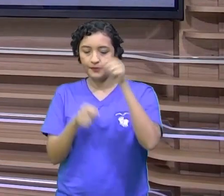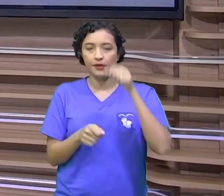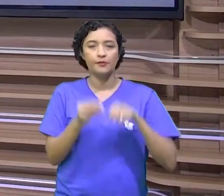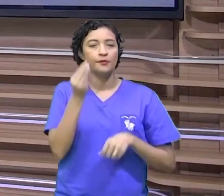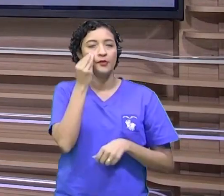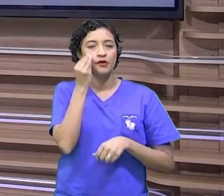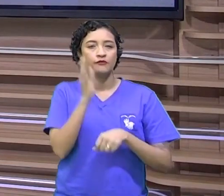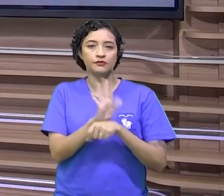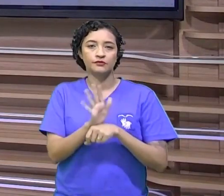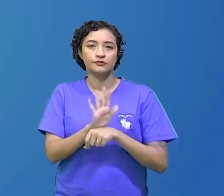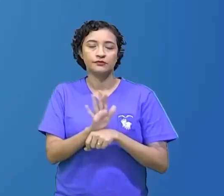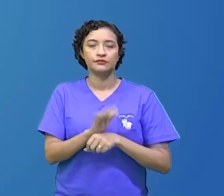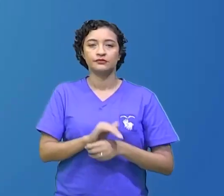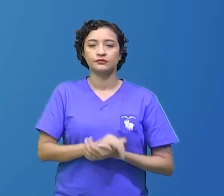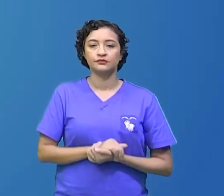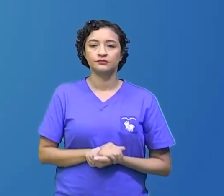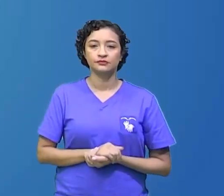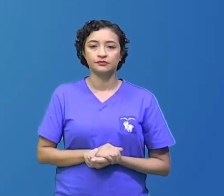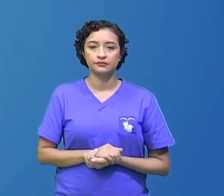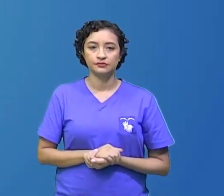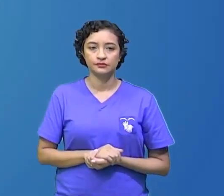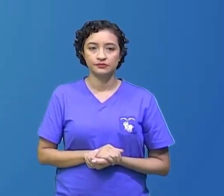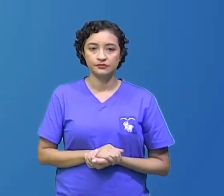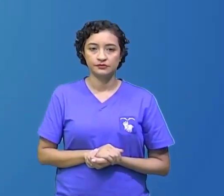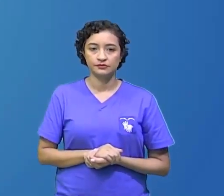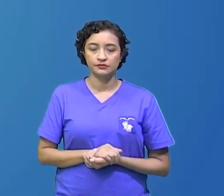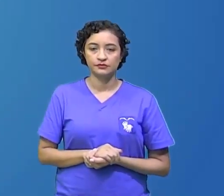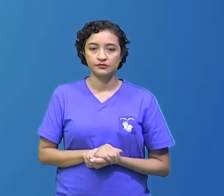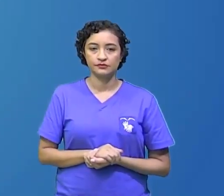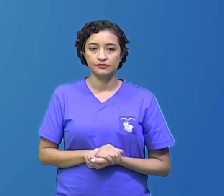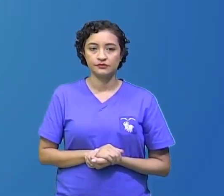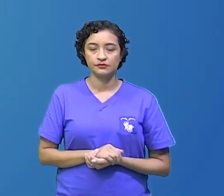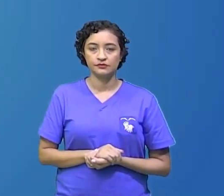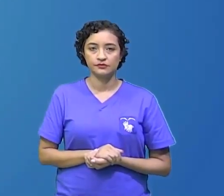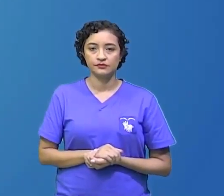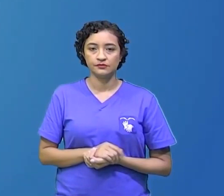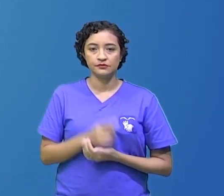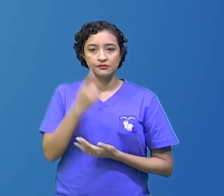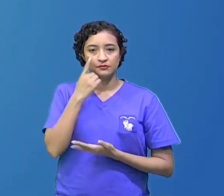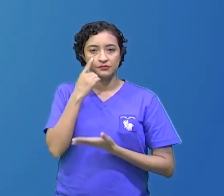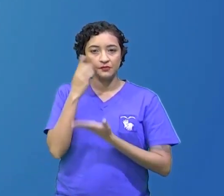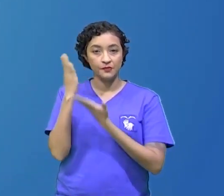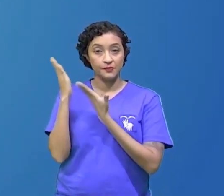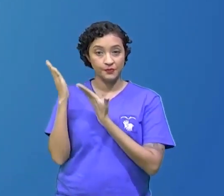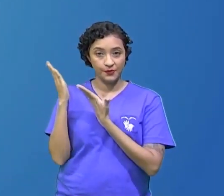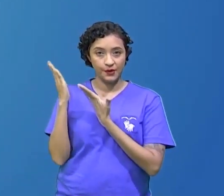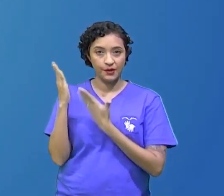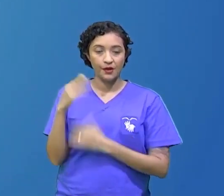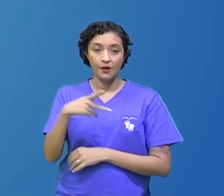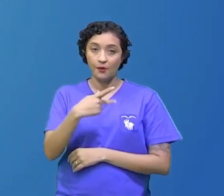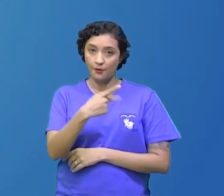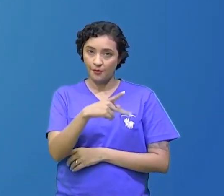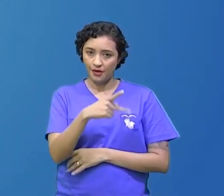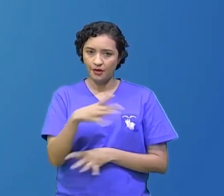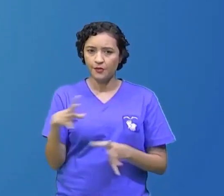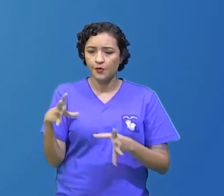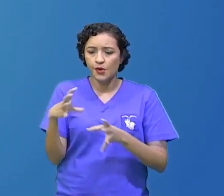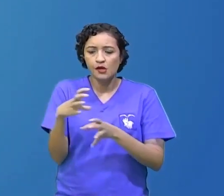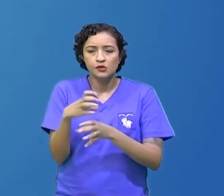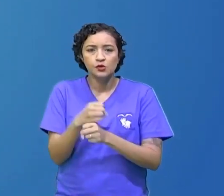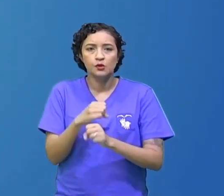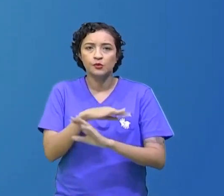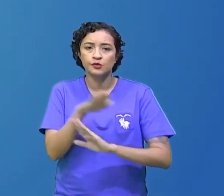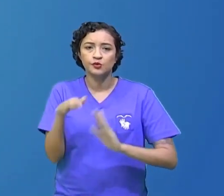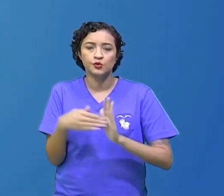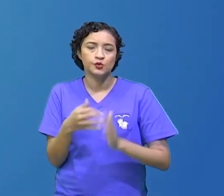é que seria o perímetro E aí e o perímetro é obtido através da soma das medidas dos lados da